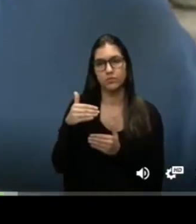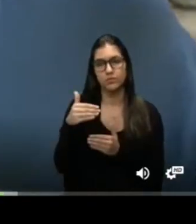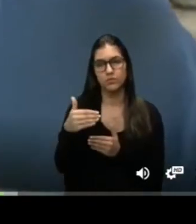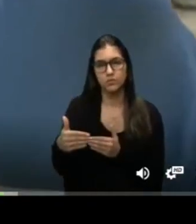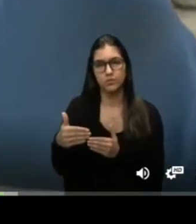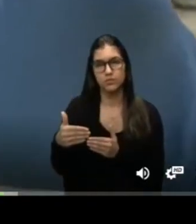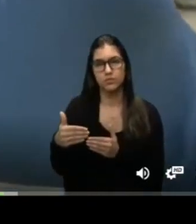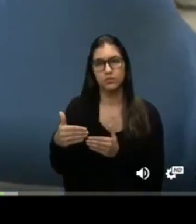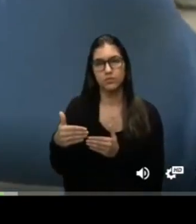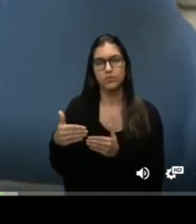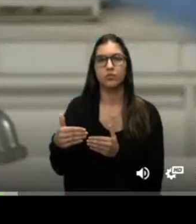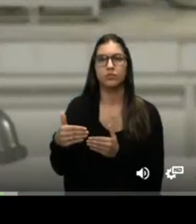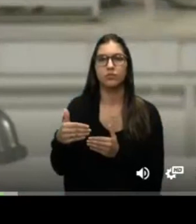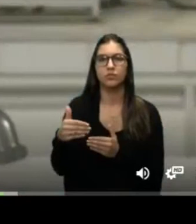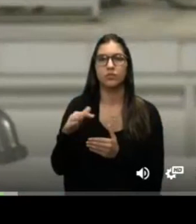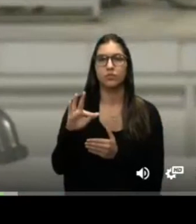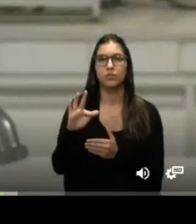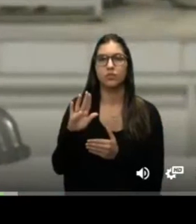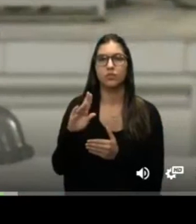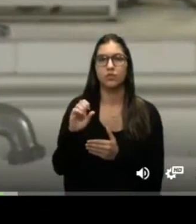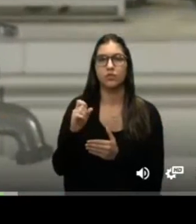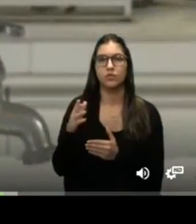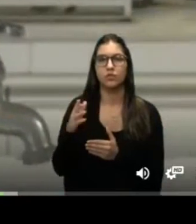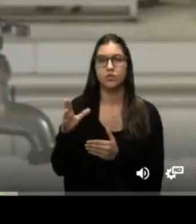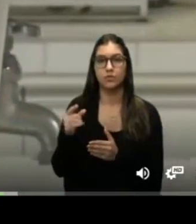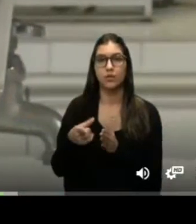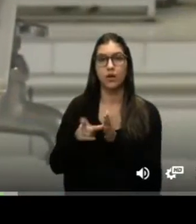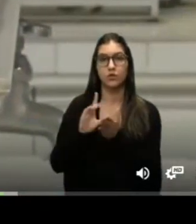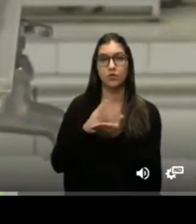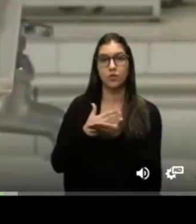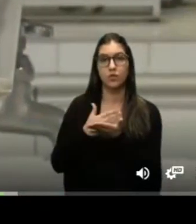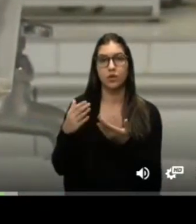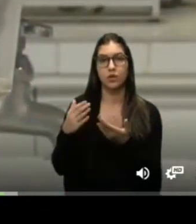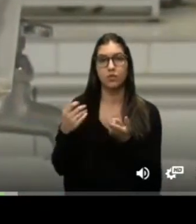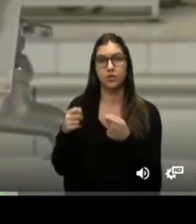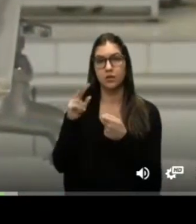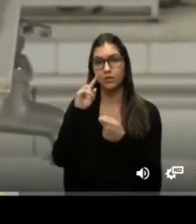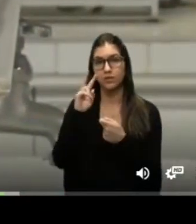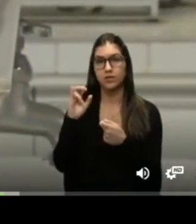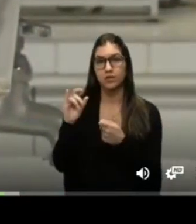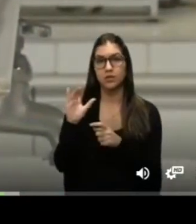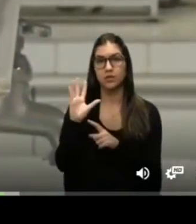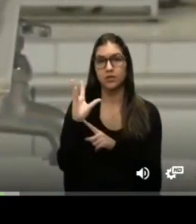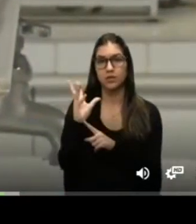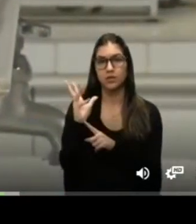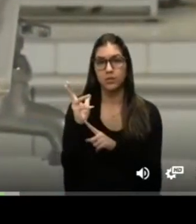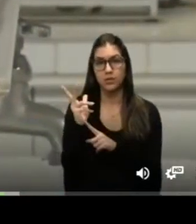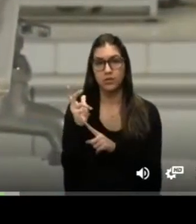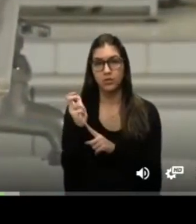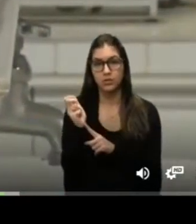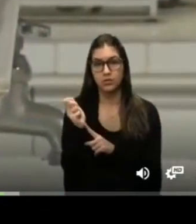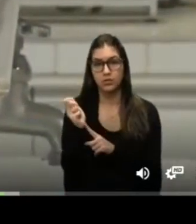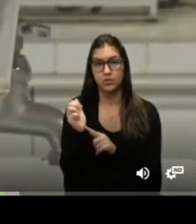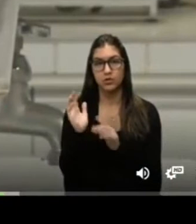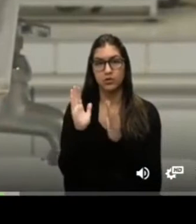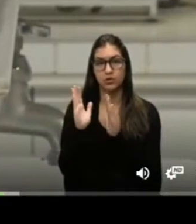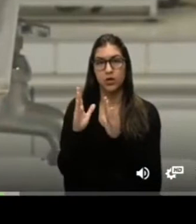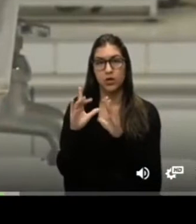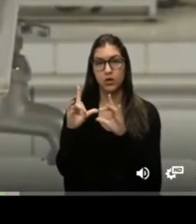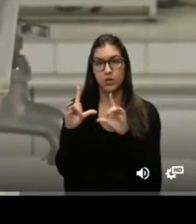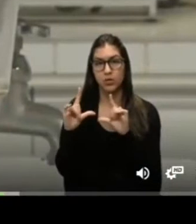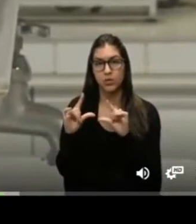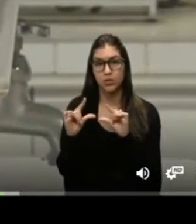de fusão. Antes de iniciar, nós temos que verificar se a temperatura do equipamento já abaixou,